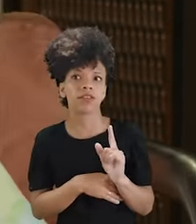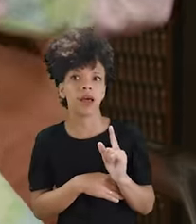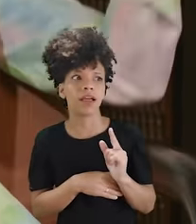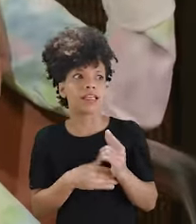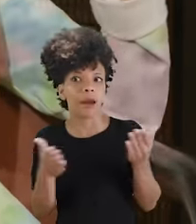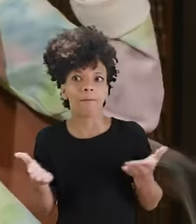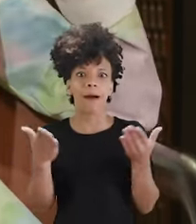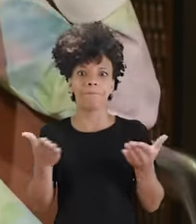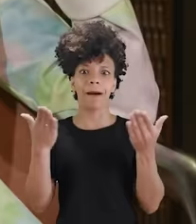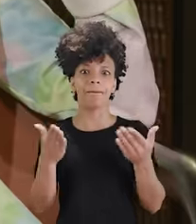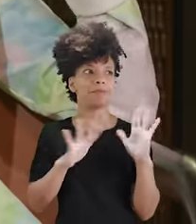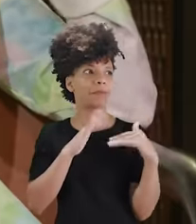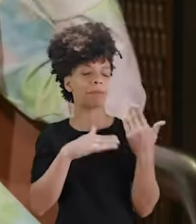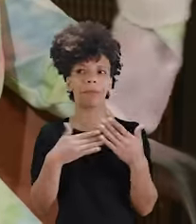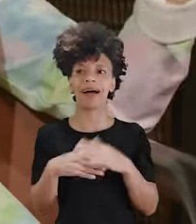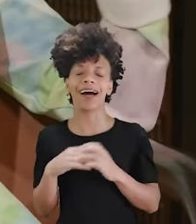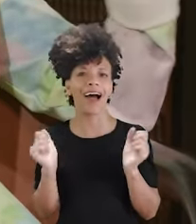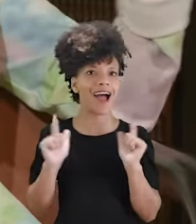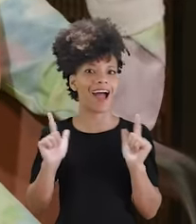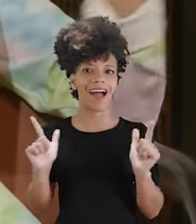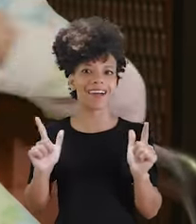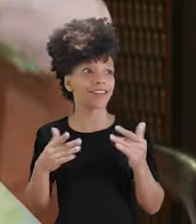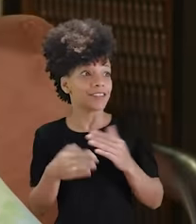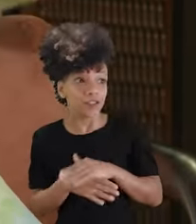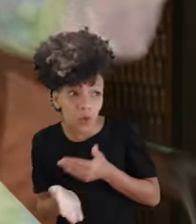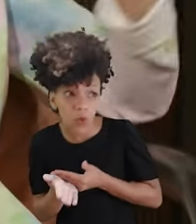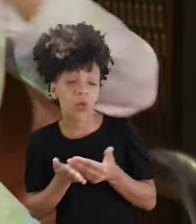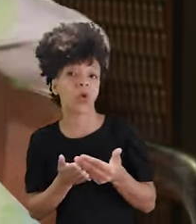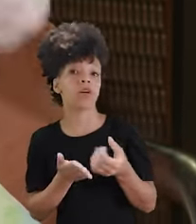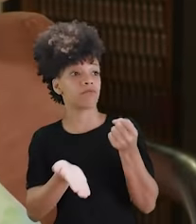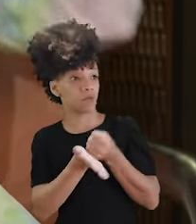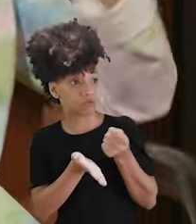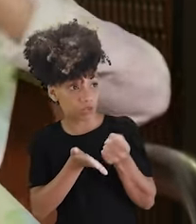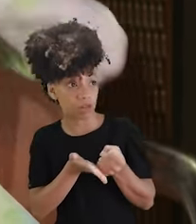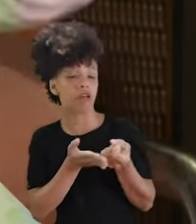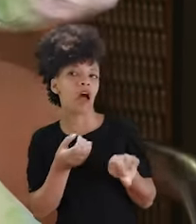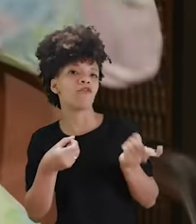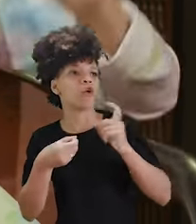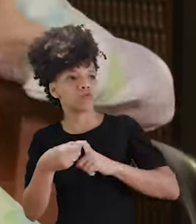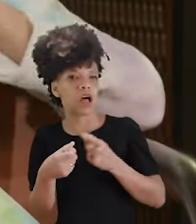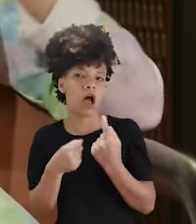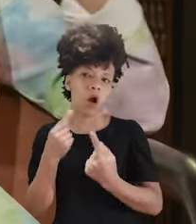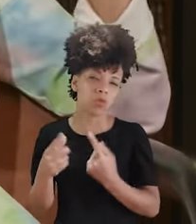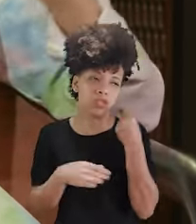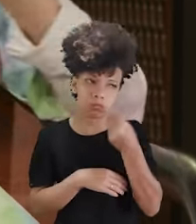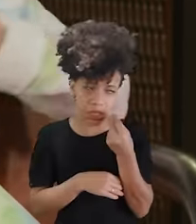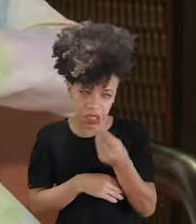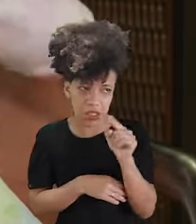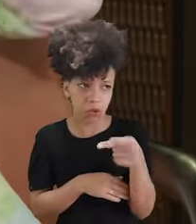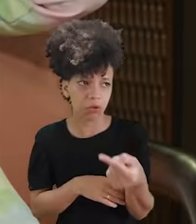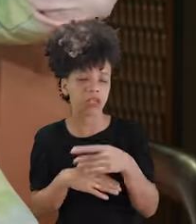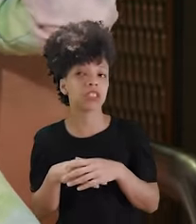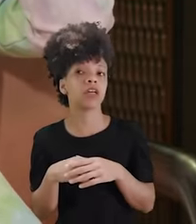e os cortes subiram e então a gente ganhou. Ali fomos contratados para voltar algumas algumas vezes na